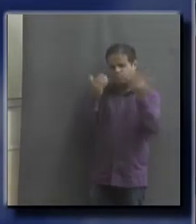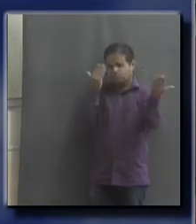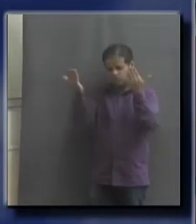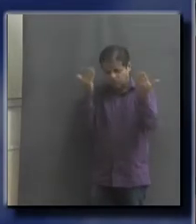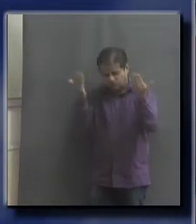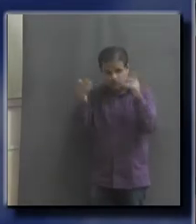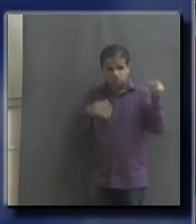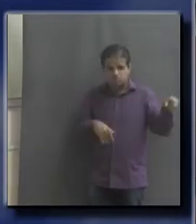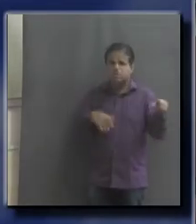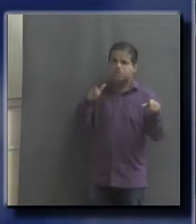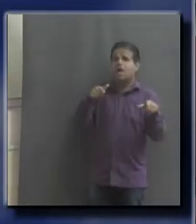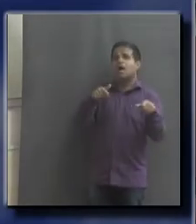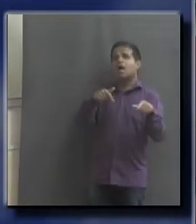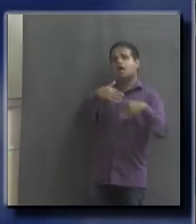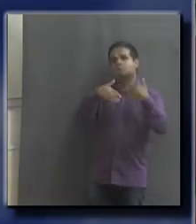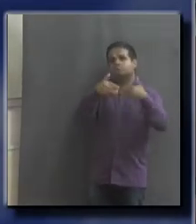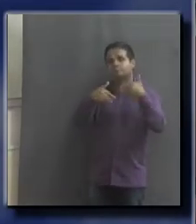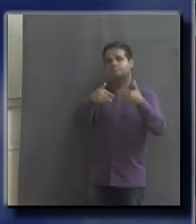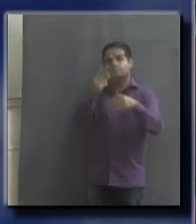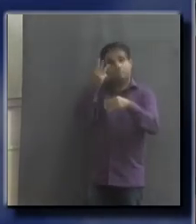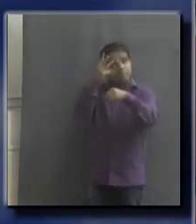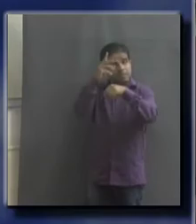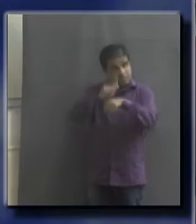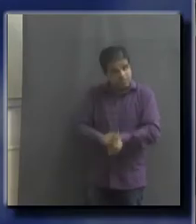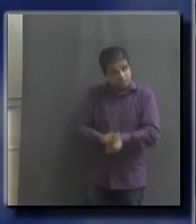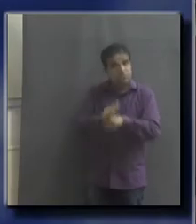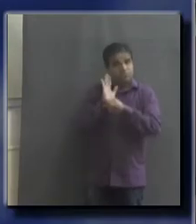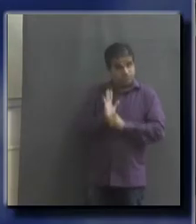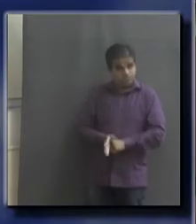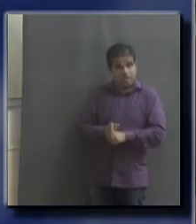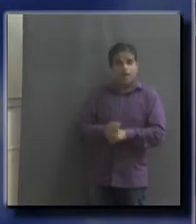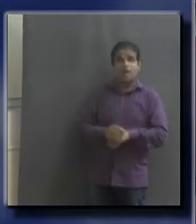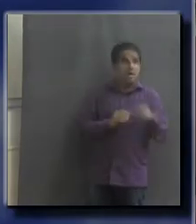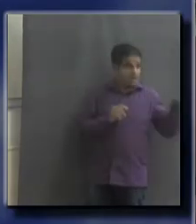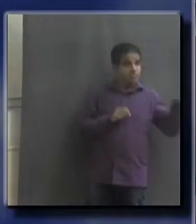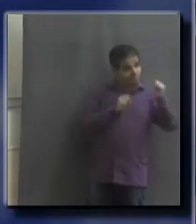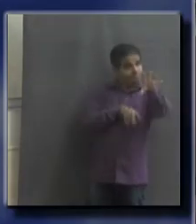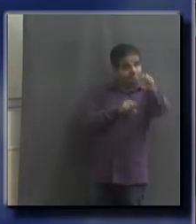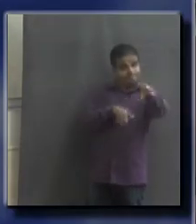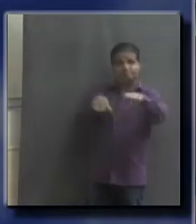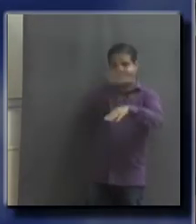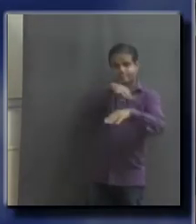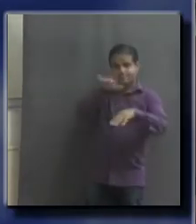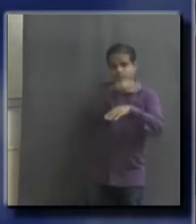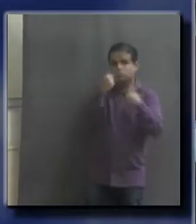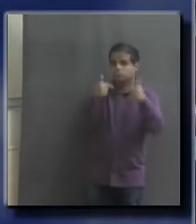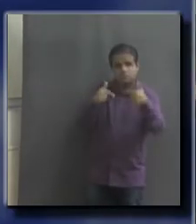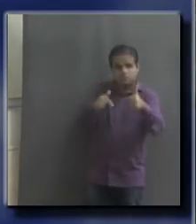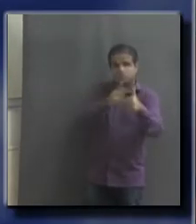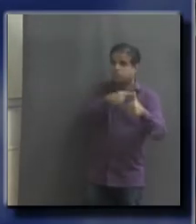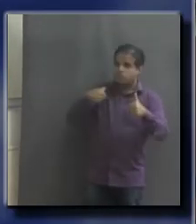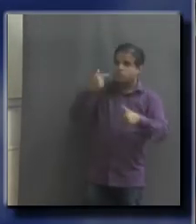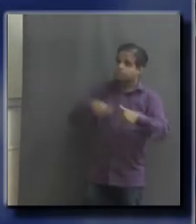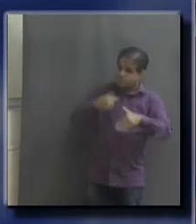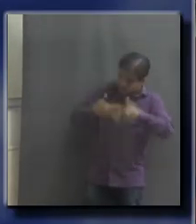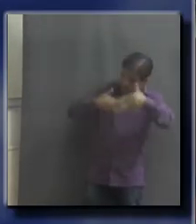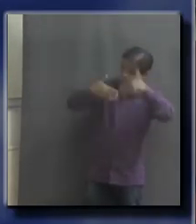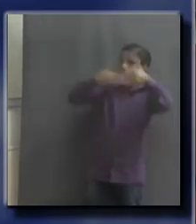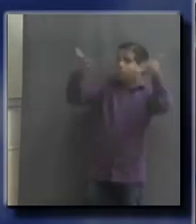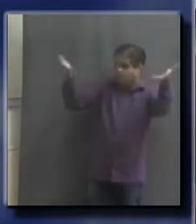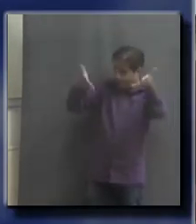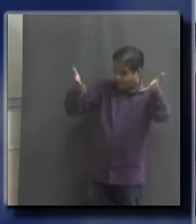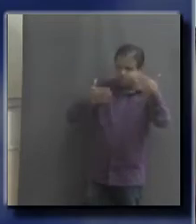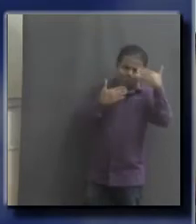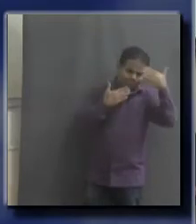Psicologia, né, já está aí na 3ª gestão e vai nos orientar aqui sobre o trabalho que a gente tem para desenvolver hoje.